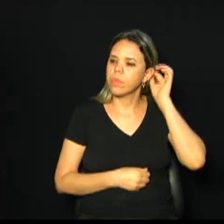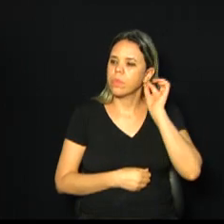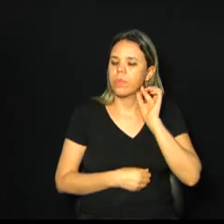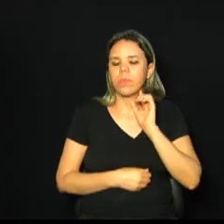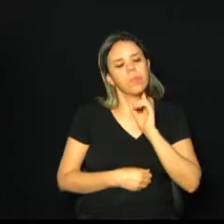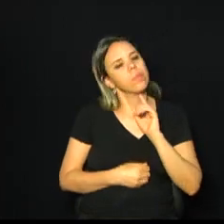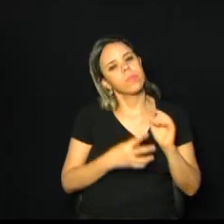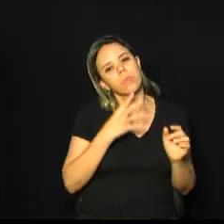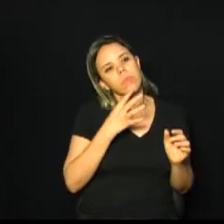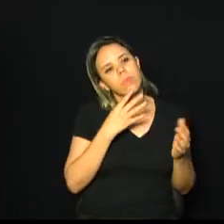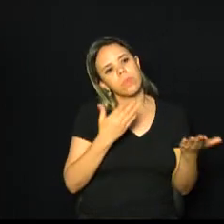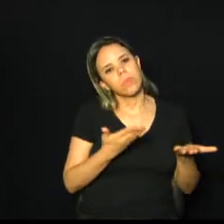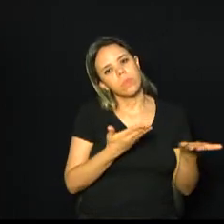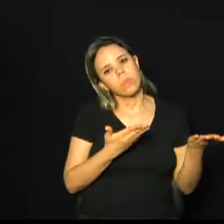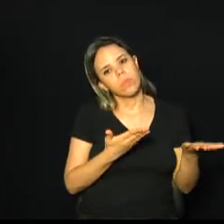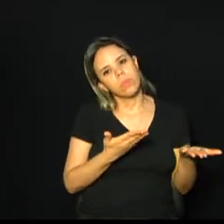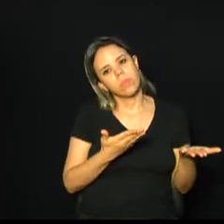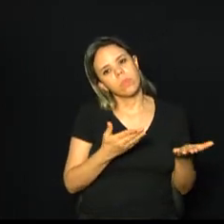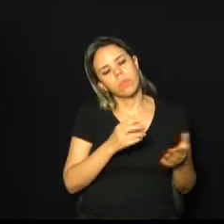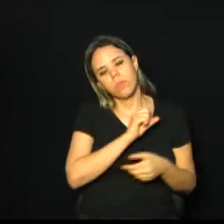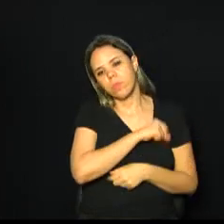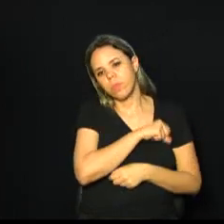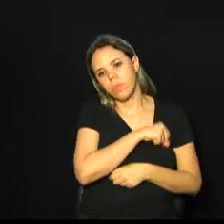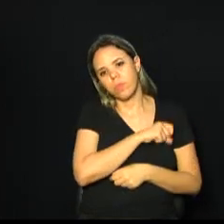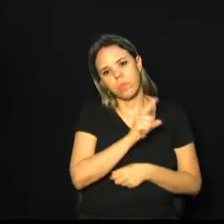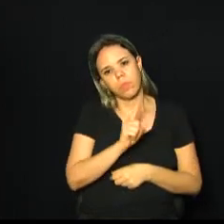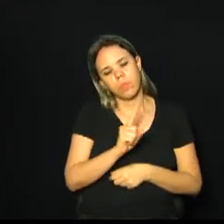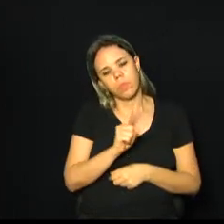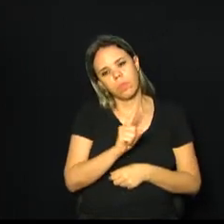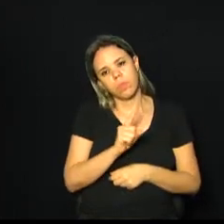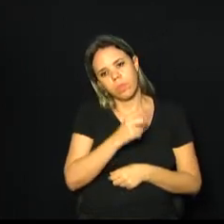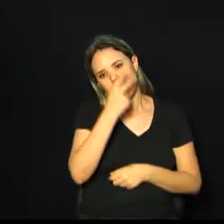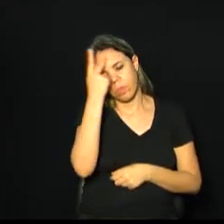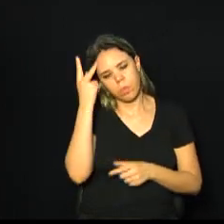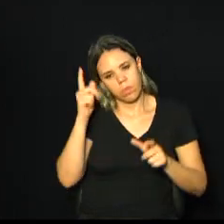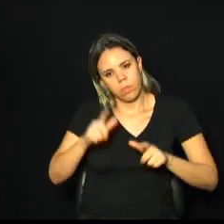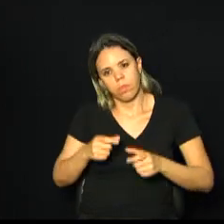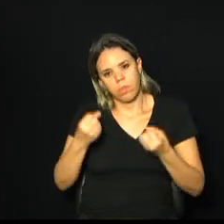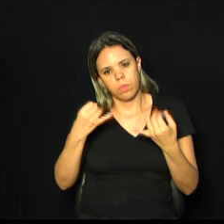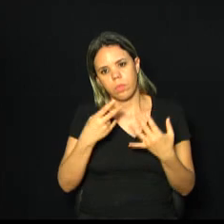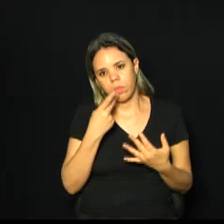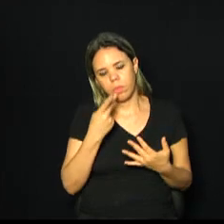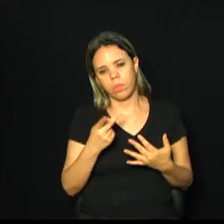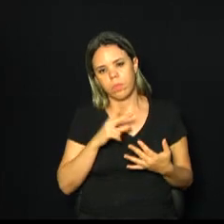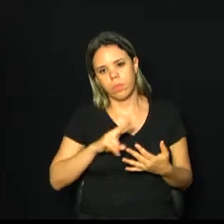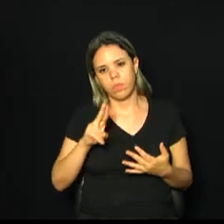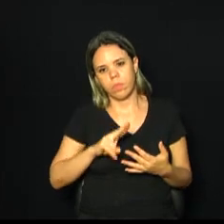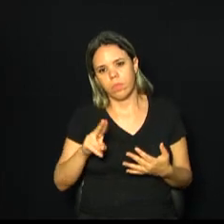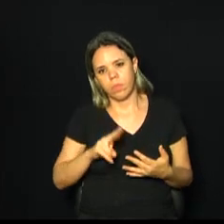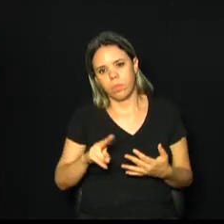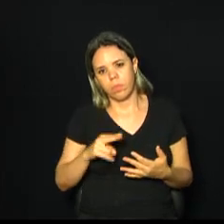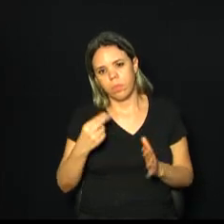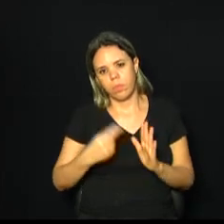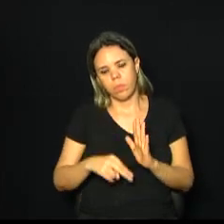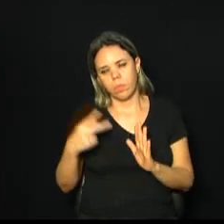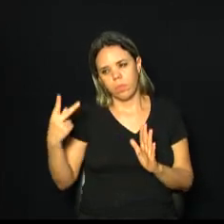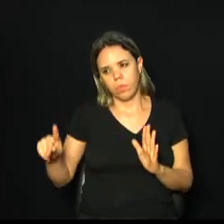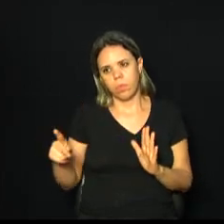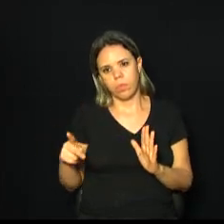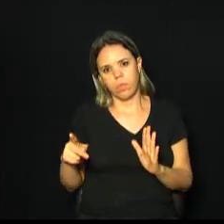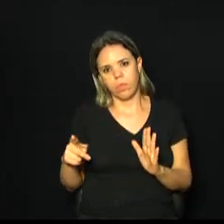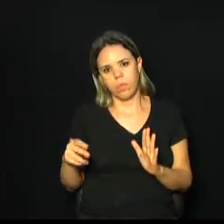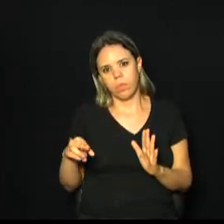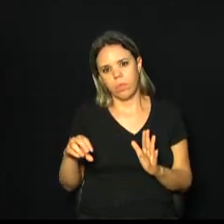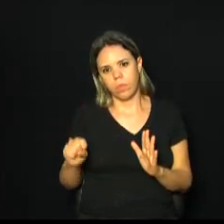conheci ele hoje. Não vou fazer mal algum para ele. Mas se em algum lugar eu fizer um comentário e utilizar o nome dele e identificar o